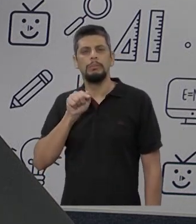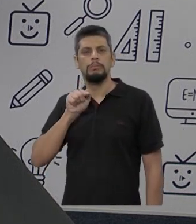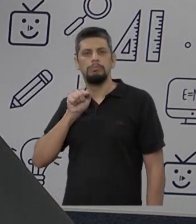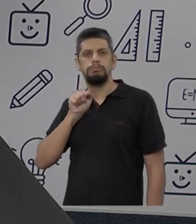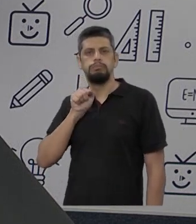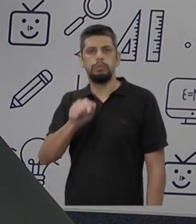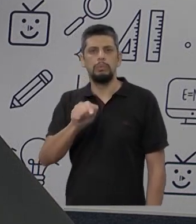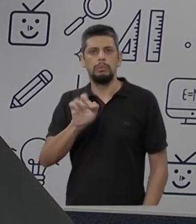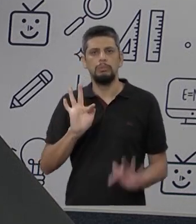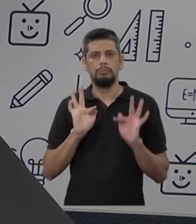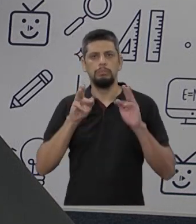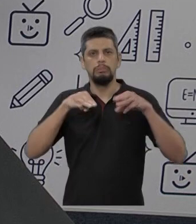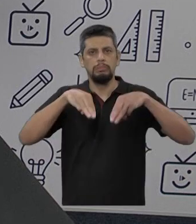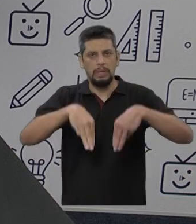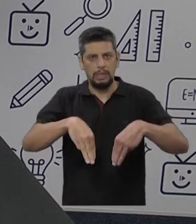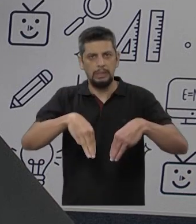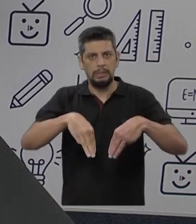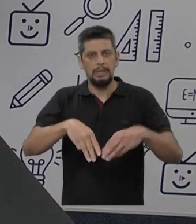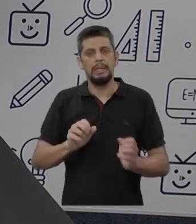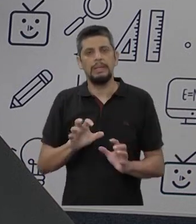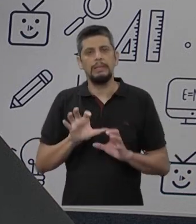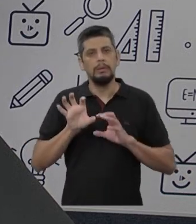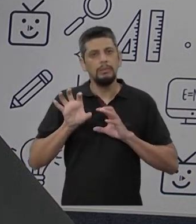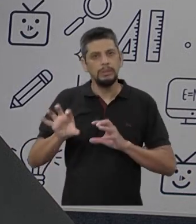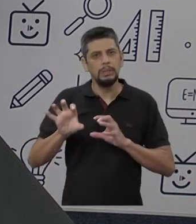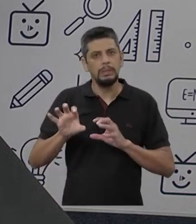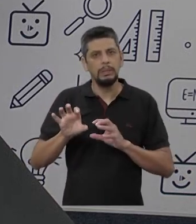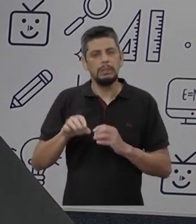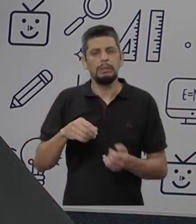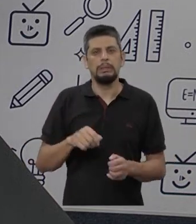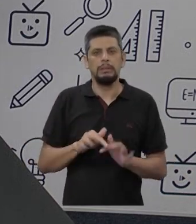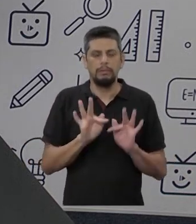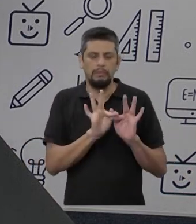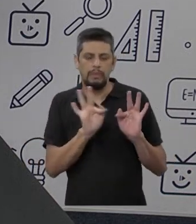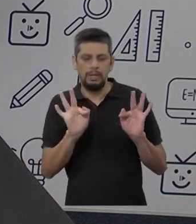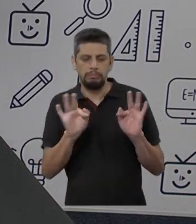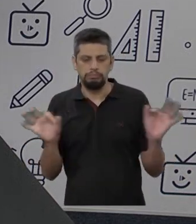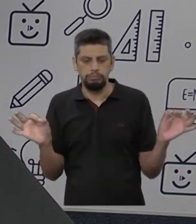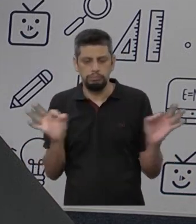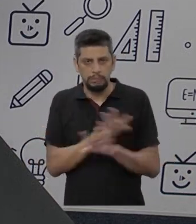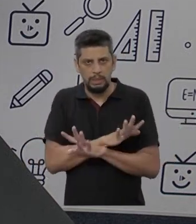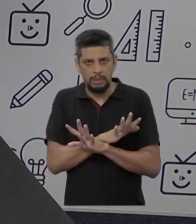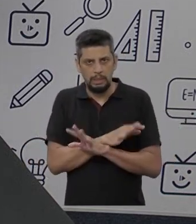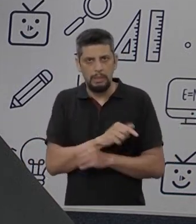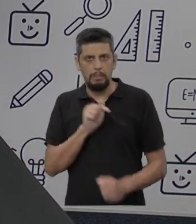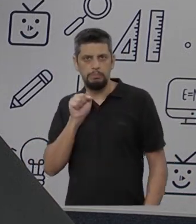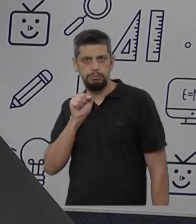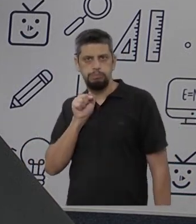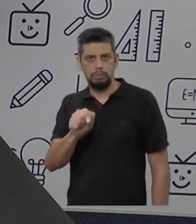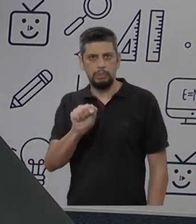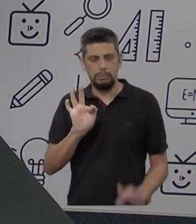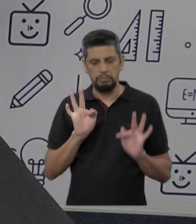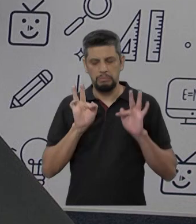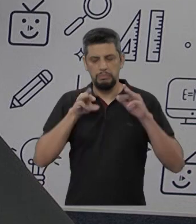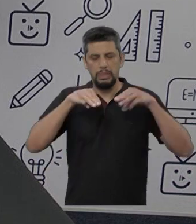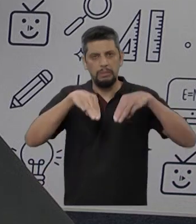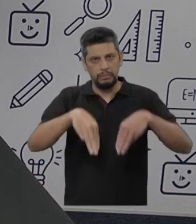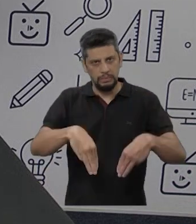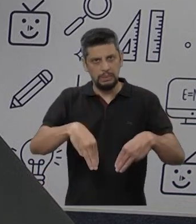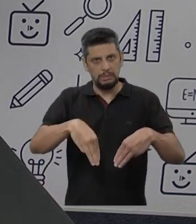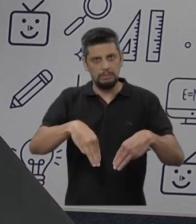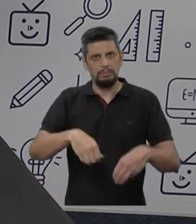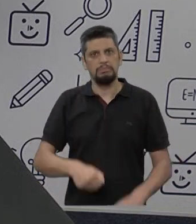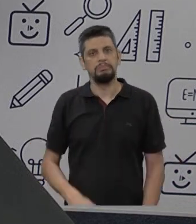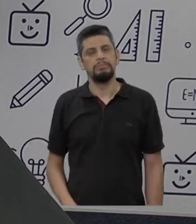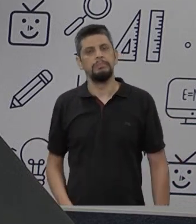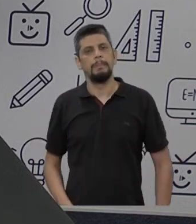ponto final, não é? Então, assim que nós encerramos uma frase ou um trecho de uma escrita, a gente precisa